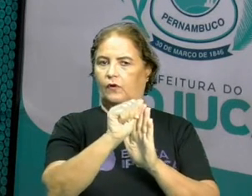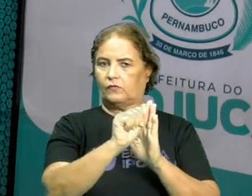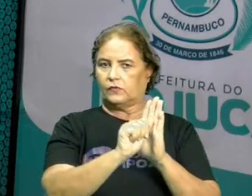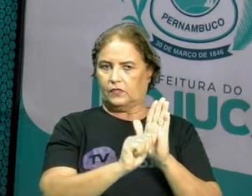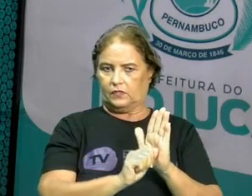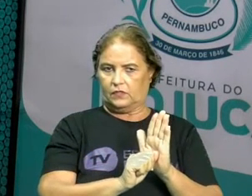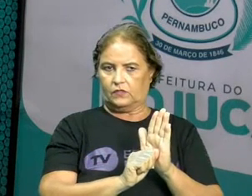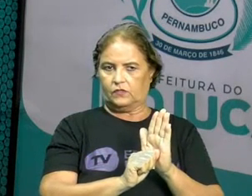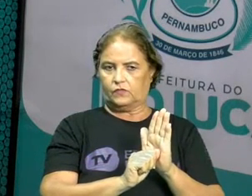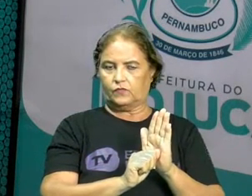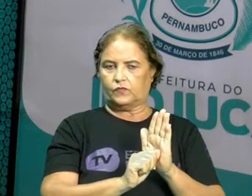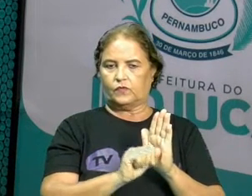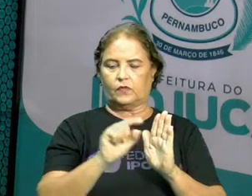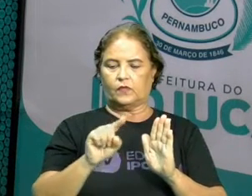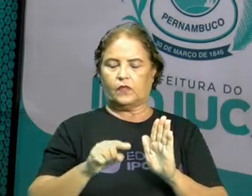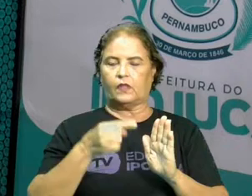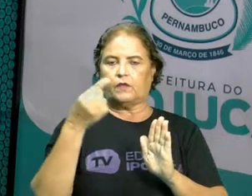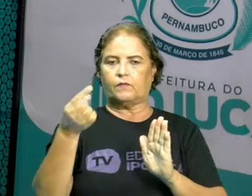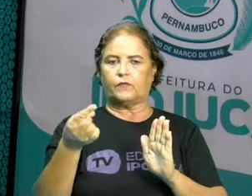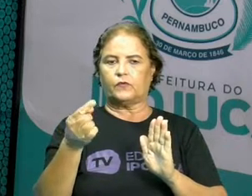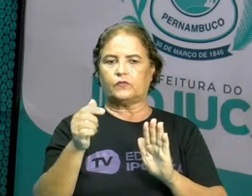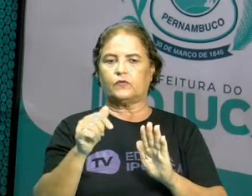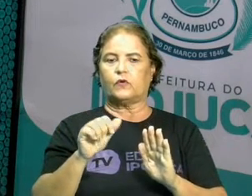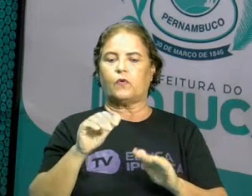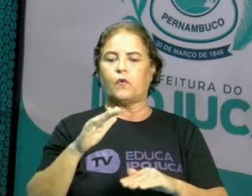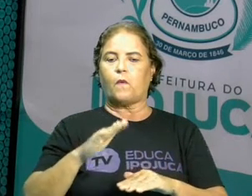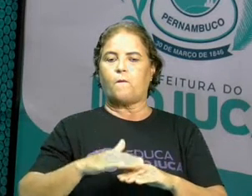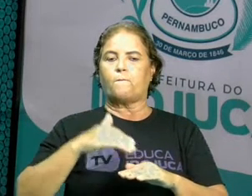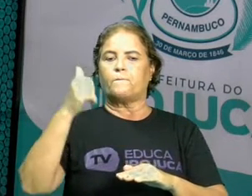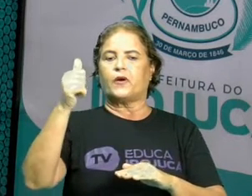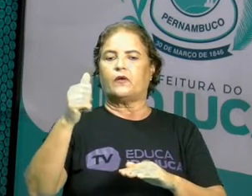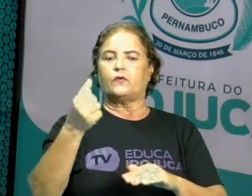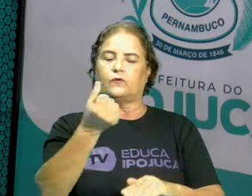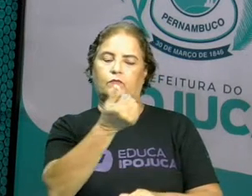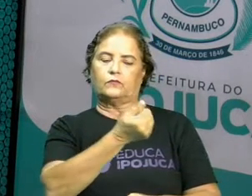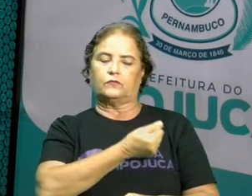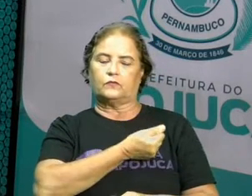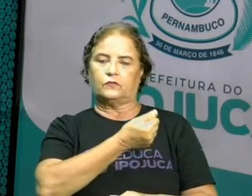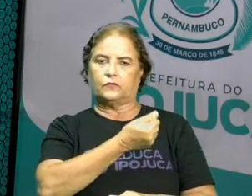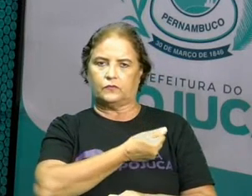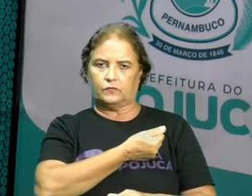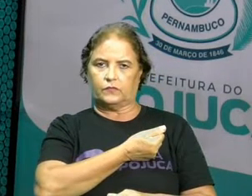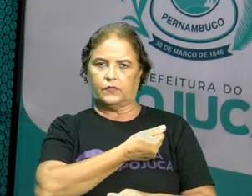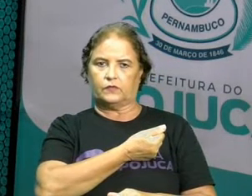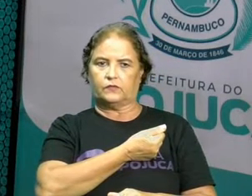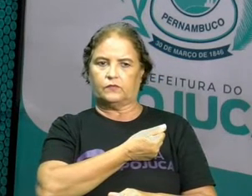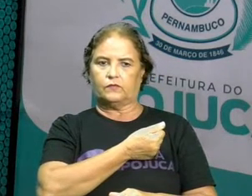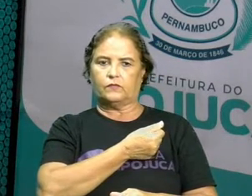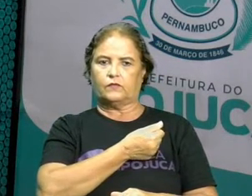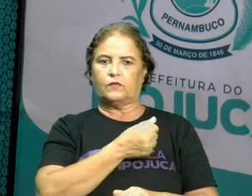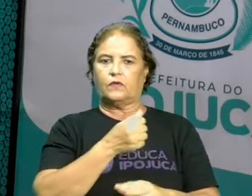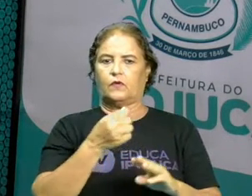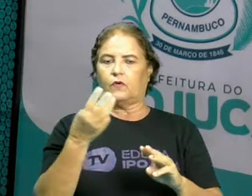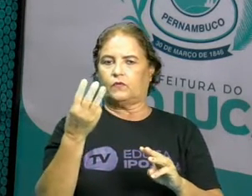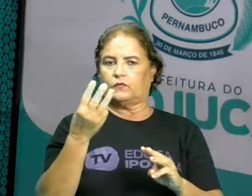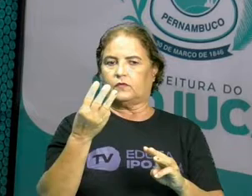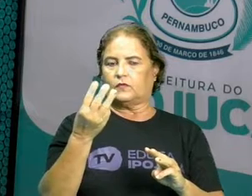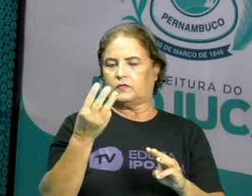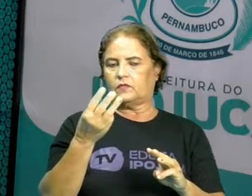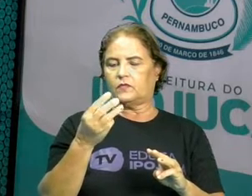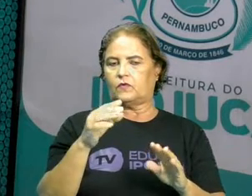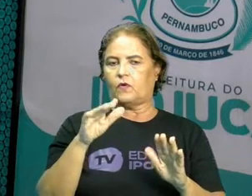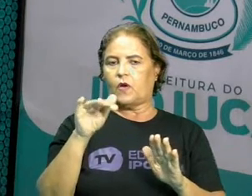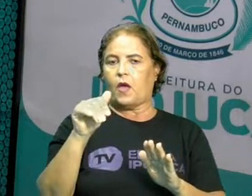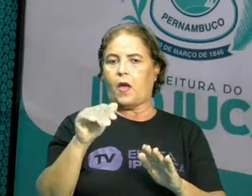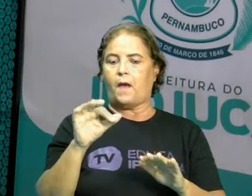enxergar, depois o maior número que você consegue, o terceiro, a